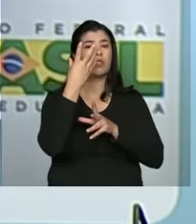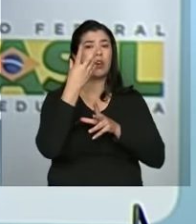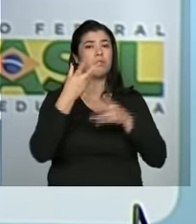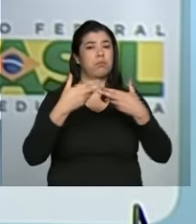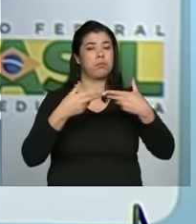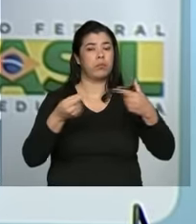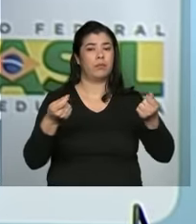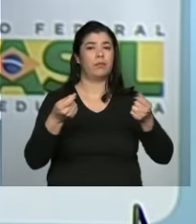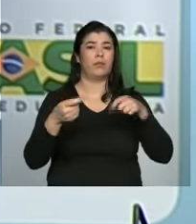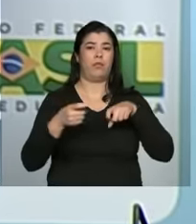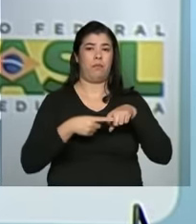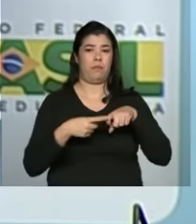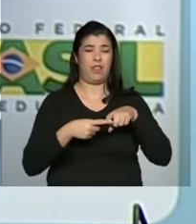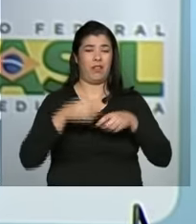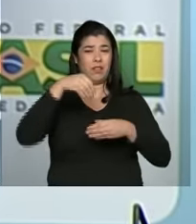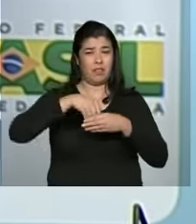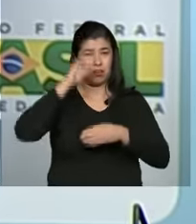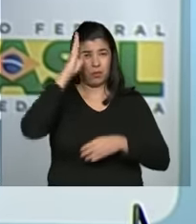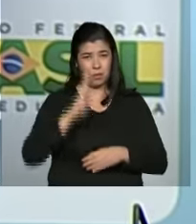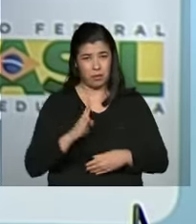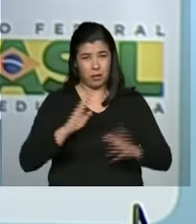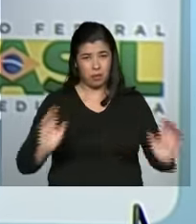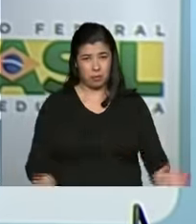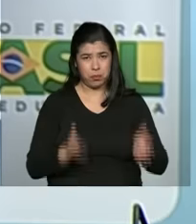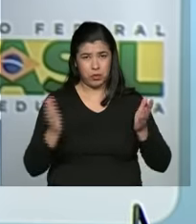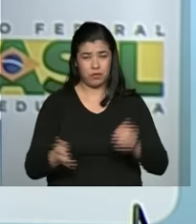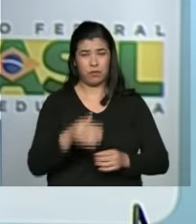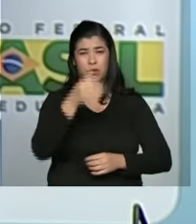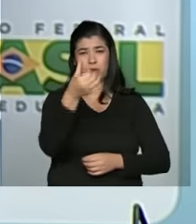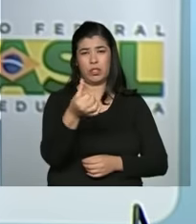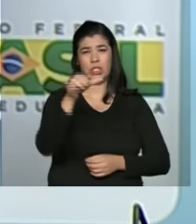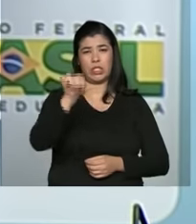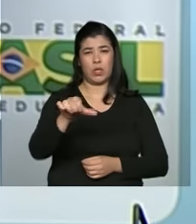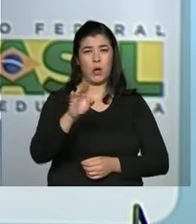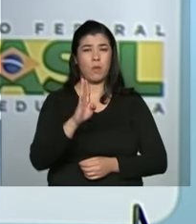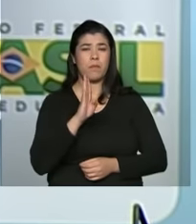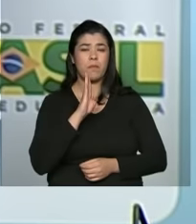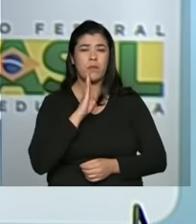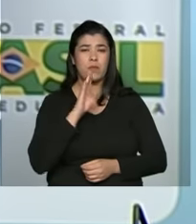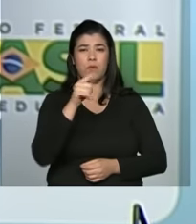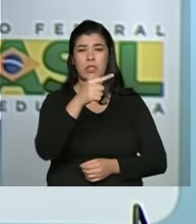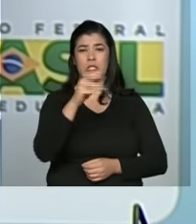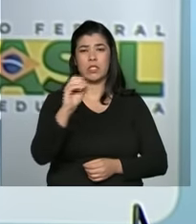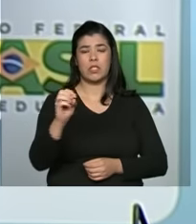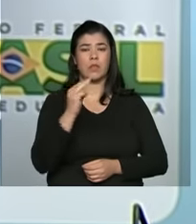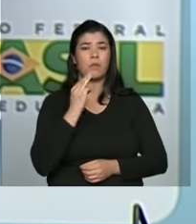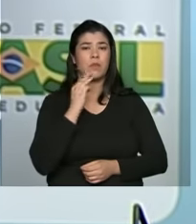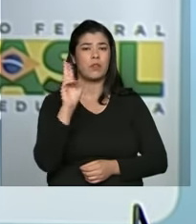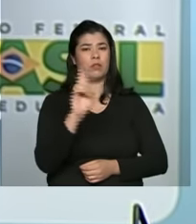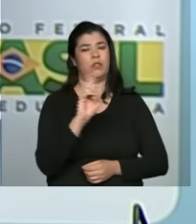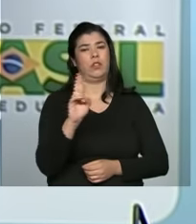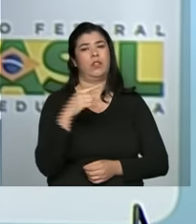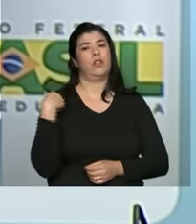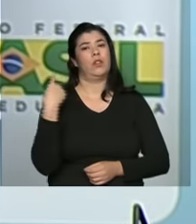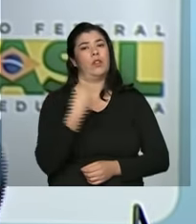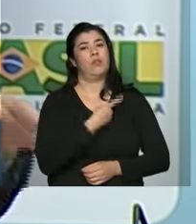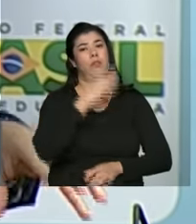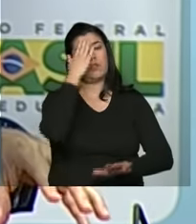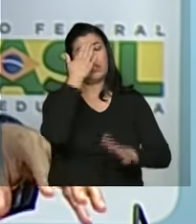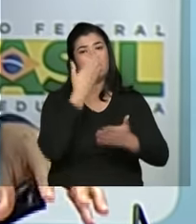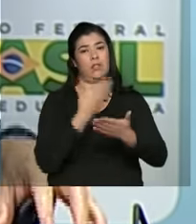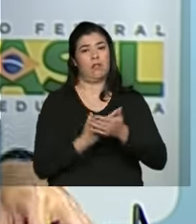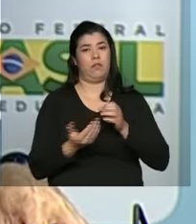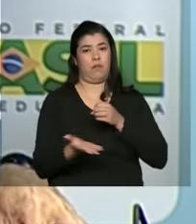19 bilhões 700 milhões de reais e nós estimamos com base